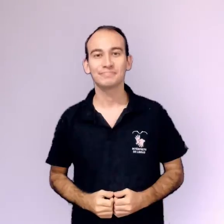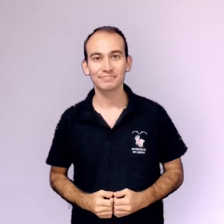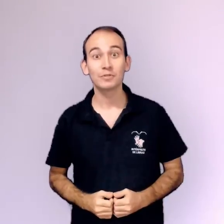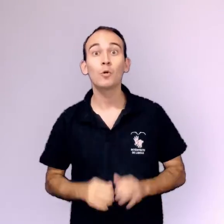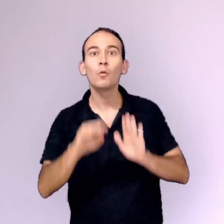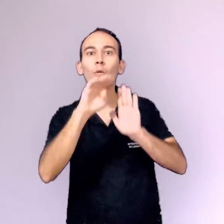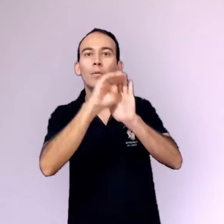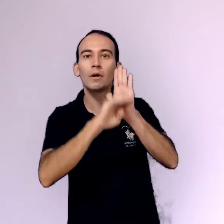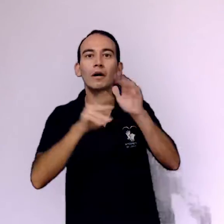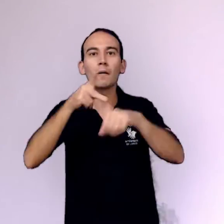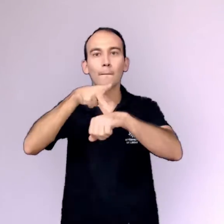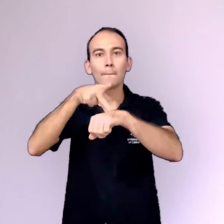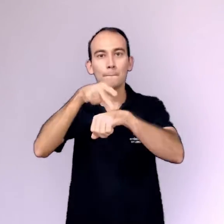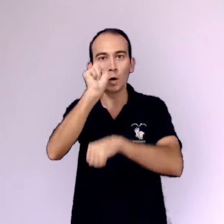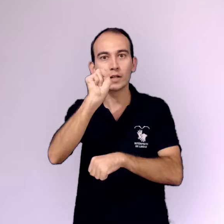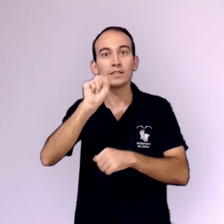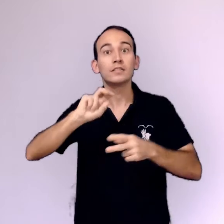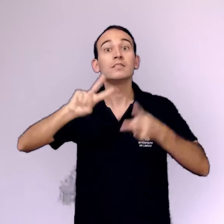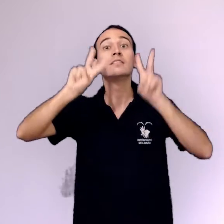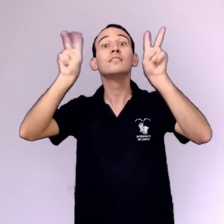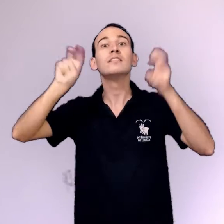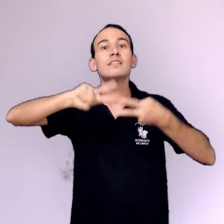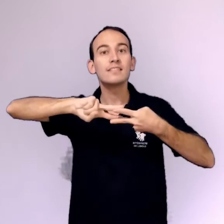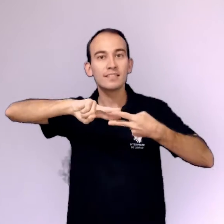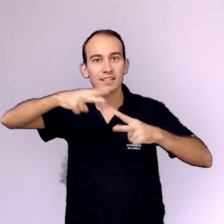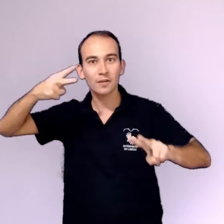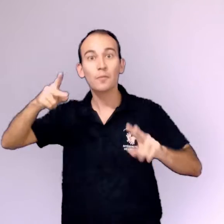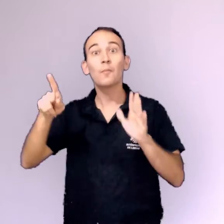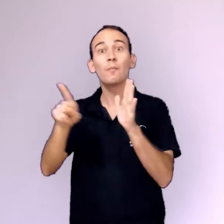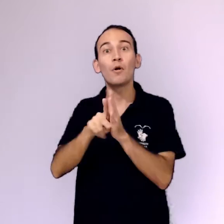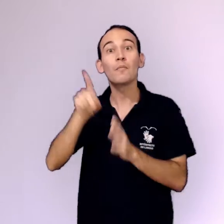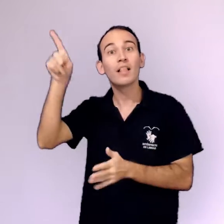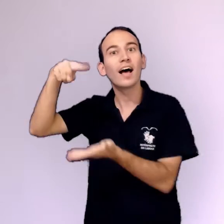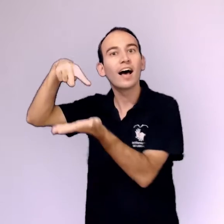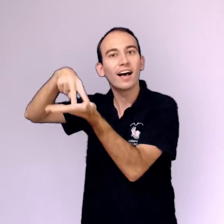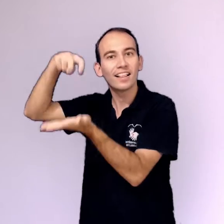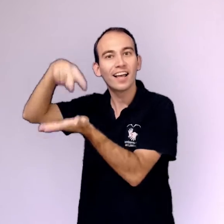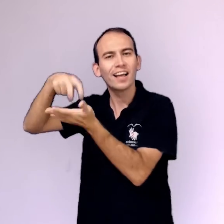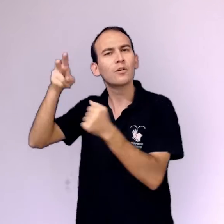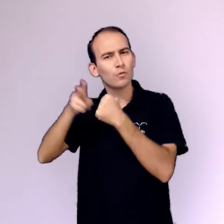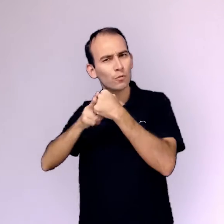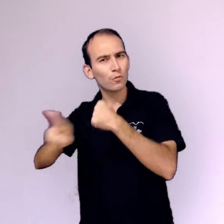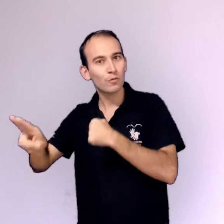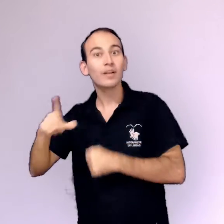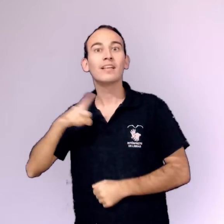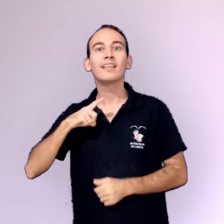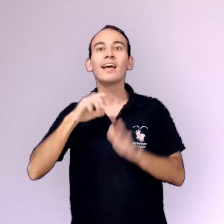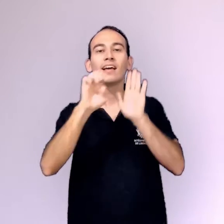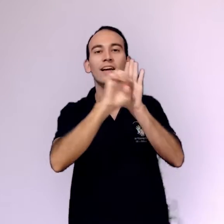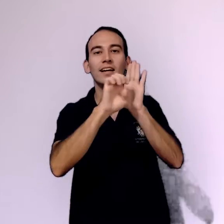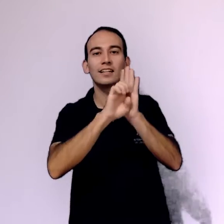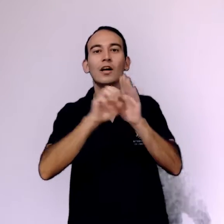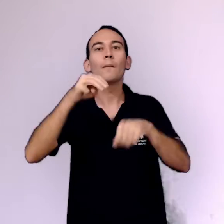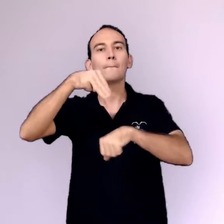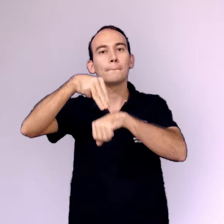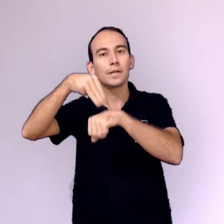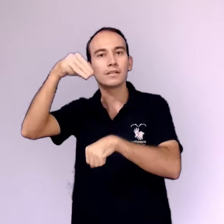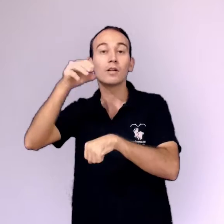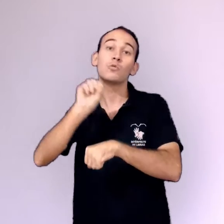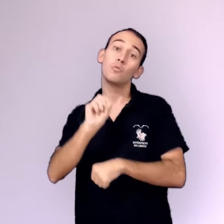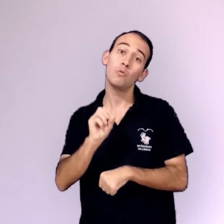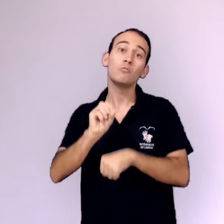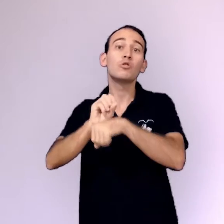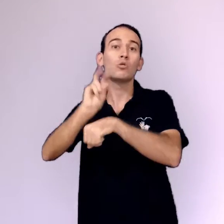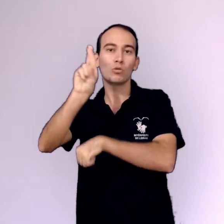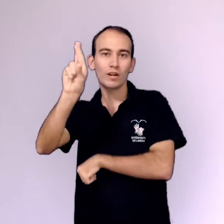O programa de pós-graduação em Genética e Melhoramento do Campus de Alegre divulgou editais com vagas para mestrado